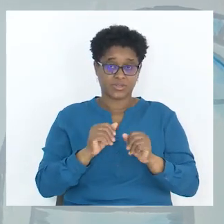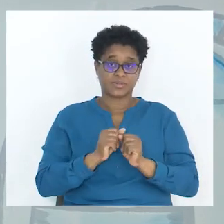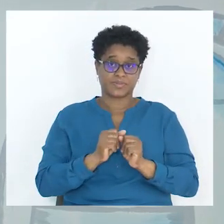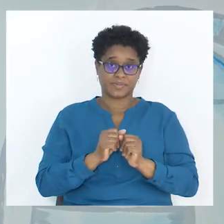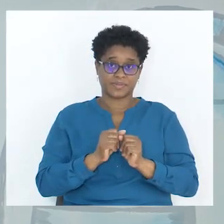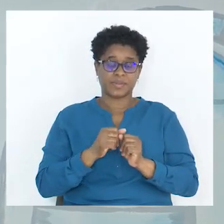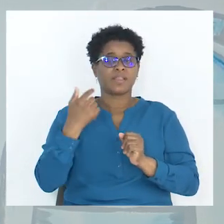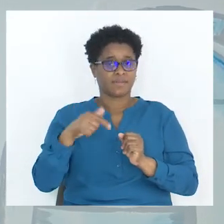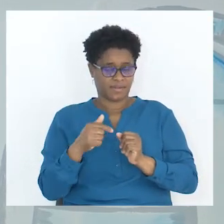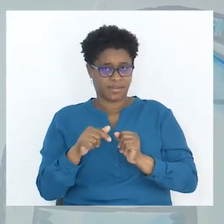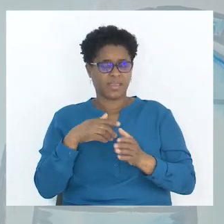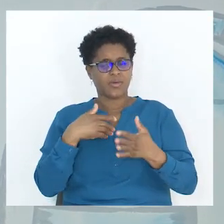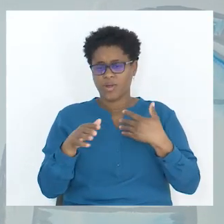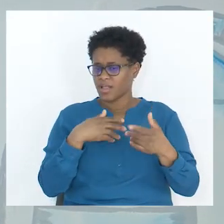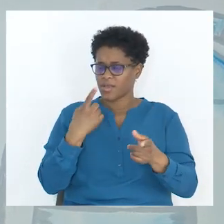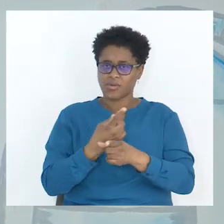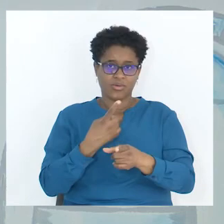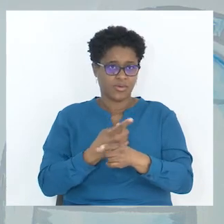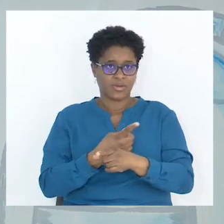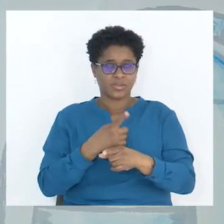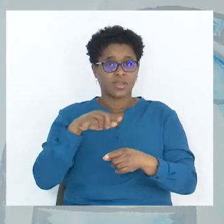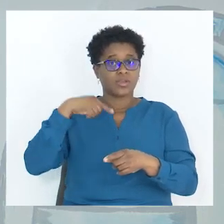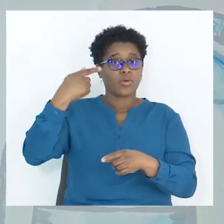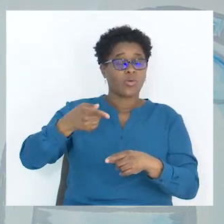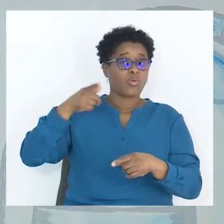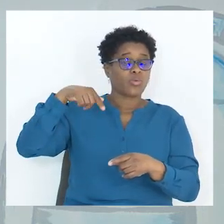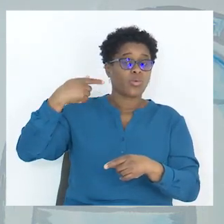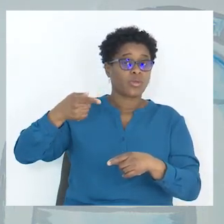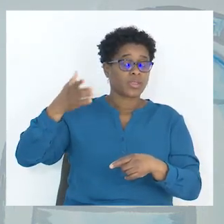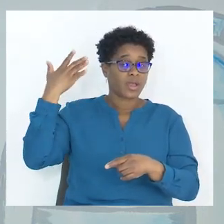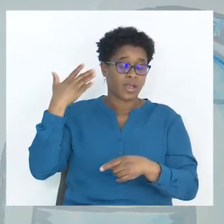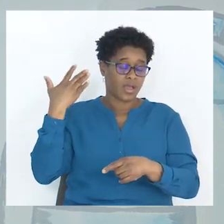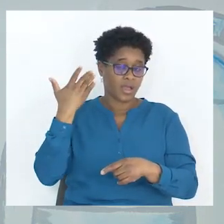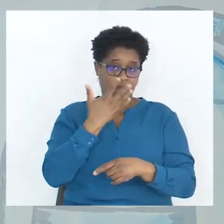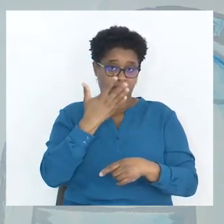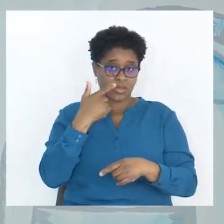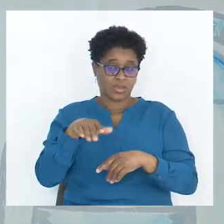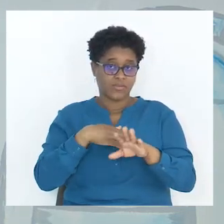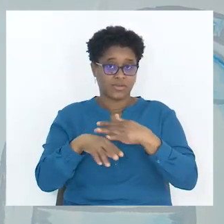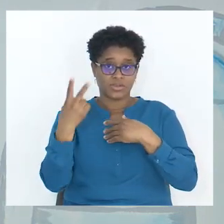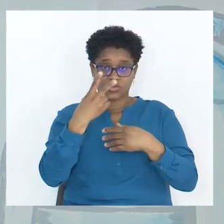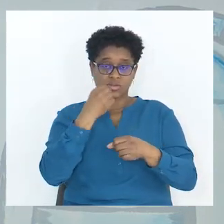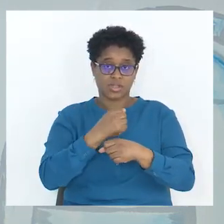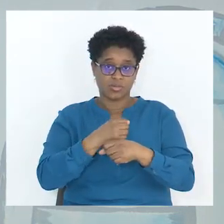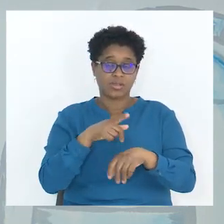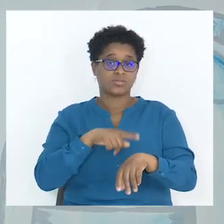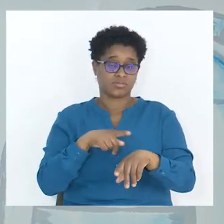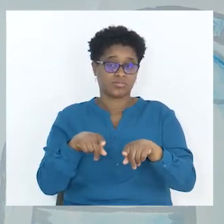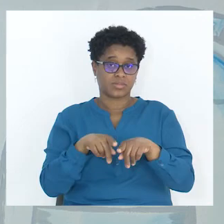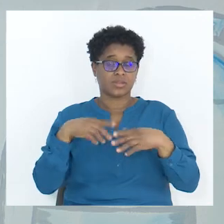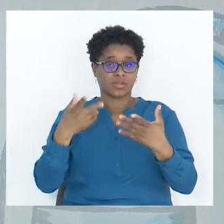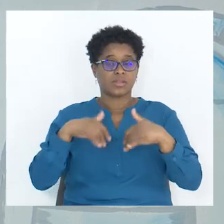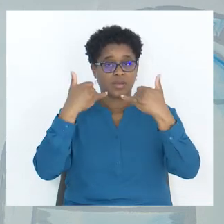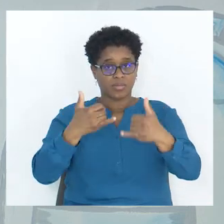Mas há qualquer coisa que noutra aula vais ter que fazer as 2 tarefas ao mesmo tempo. Aguarda